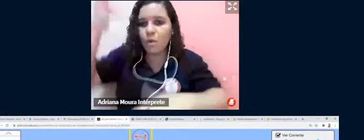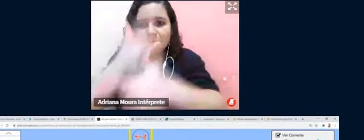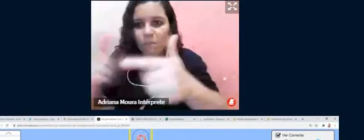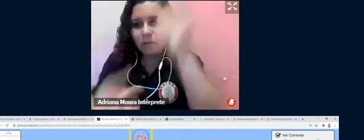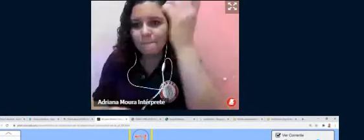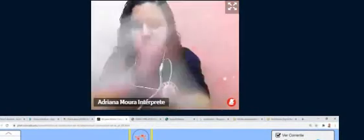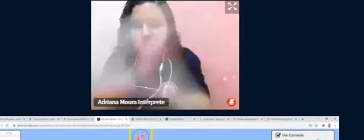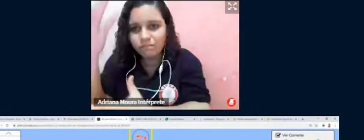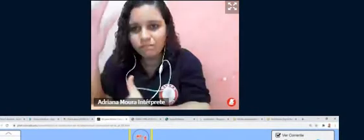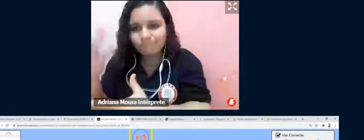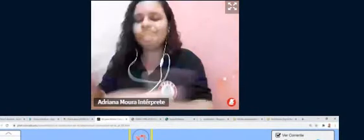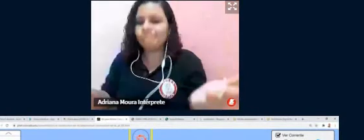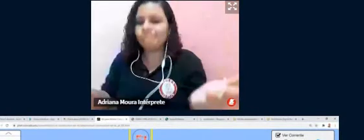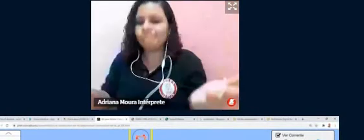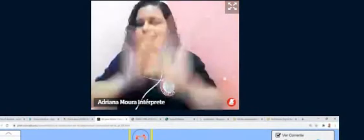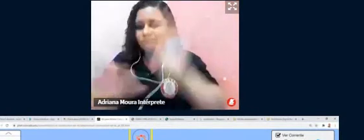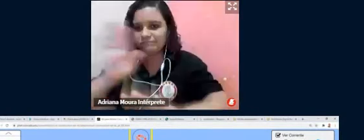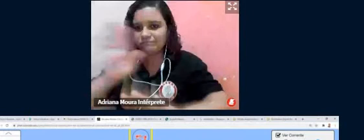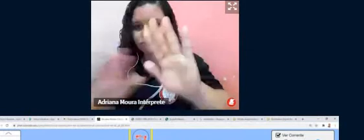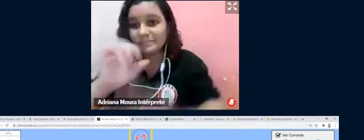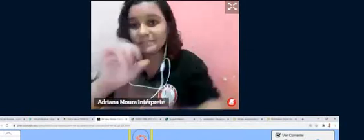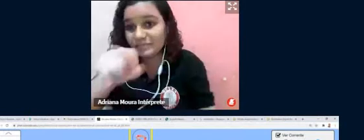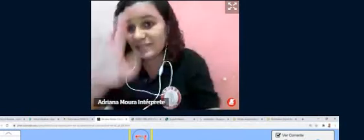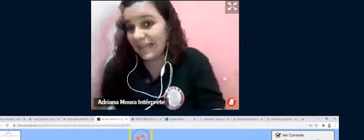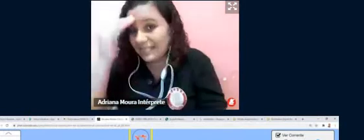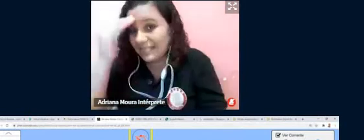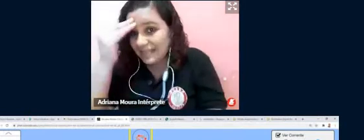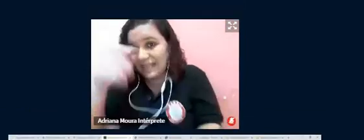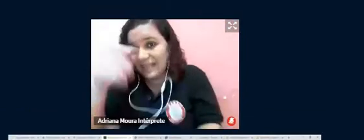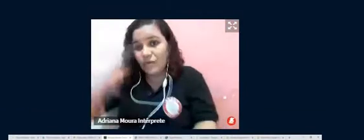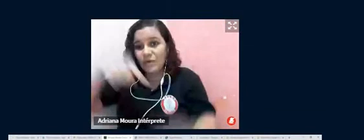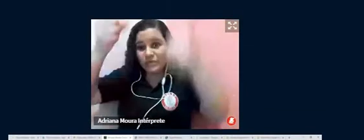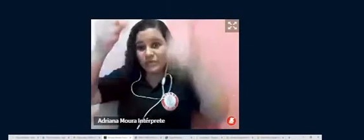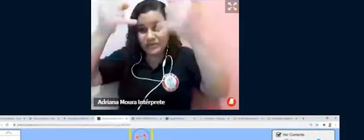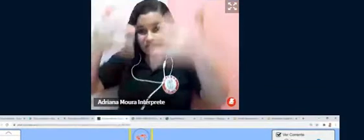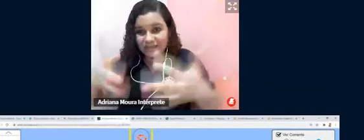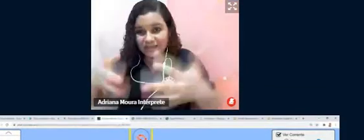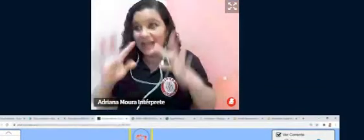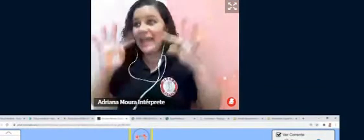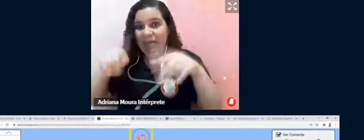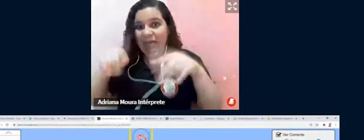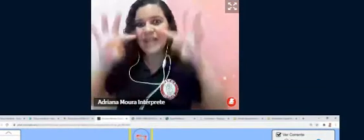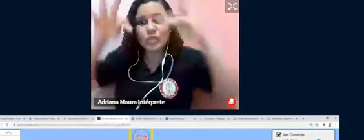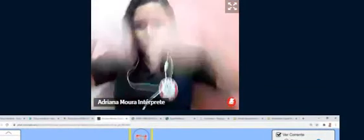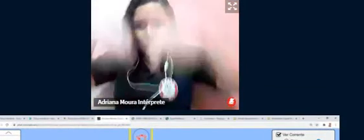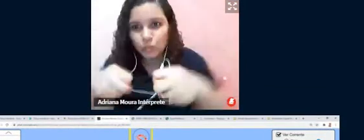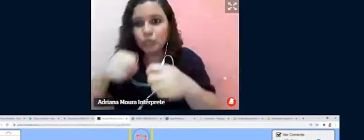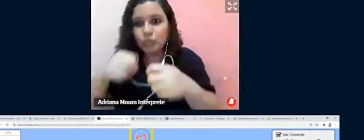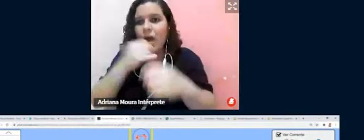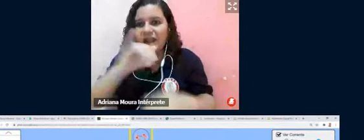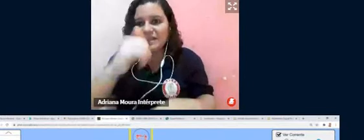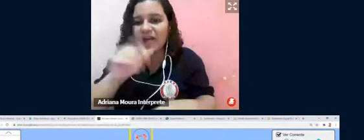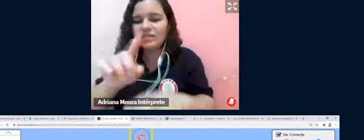Se você entendeu o que eu discuti aqui, que não é tudo de eletricidade, é só uma visão geral usando o